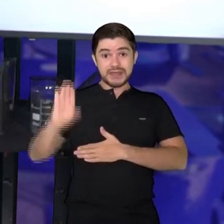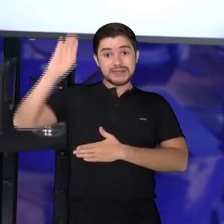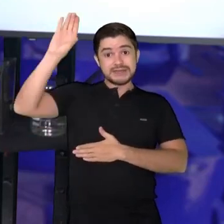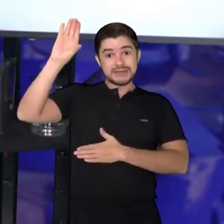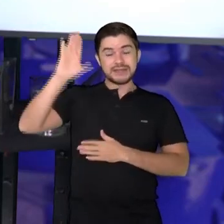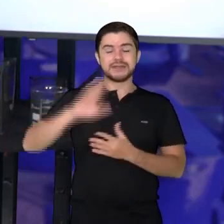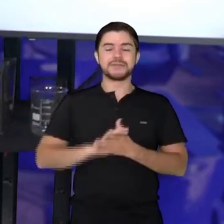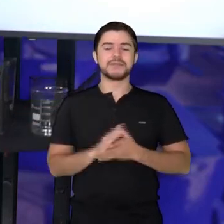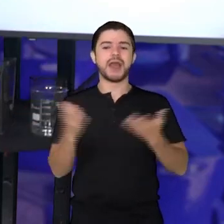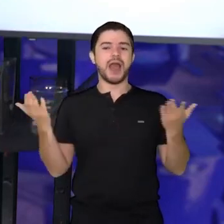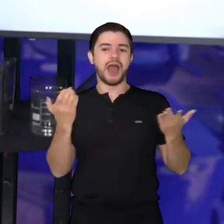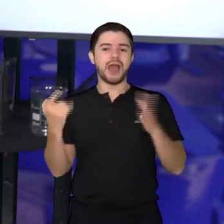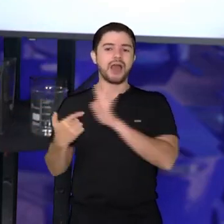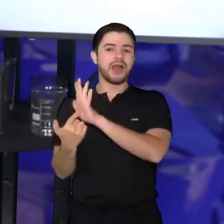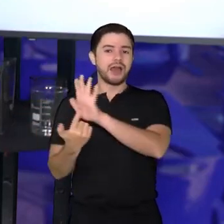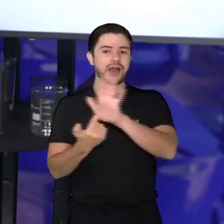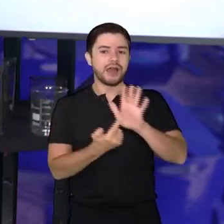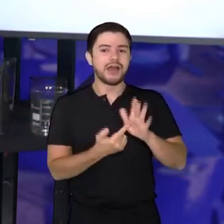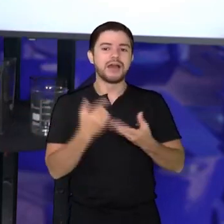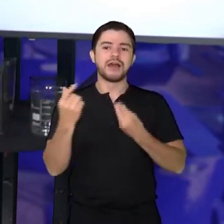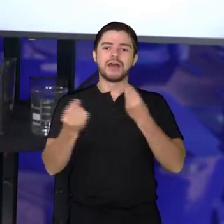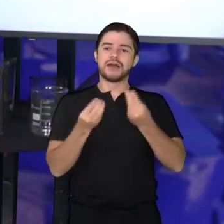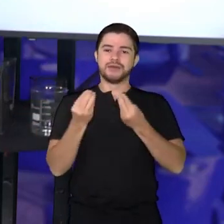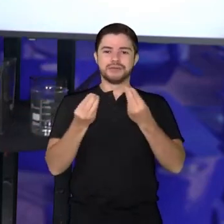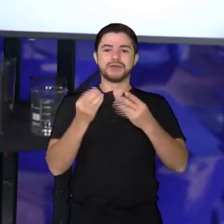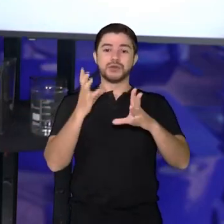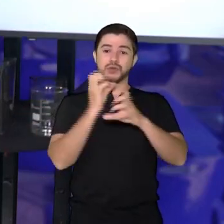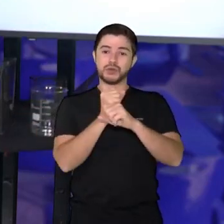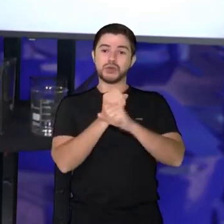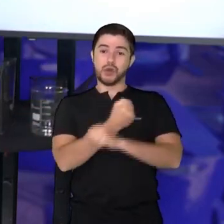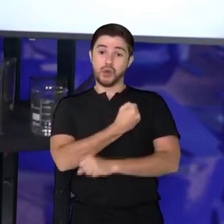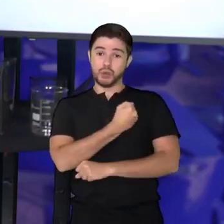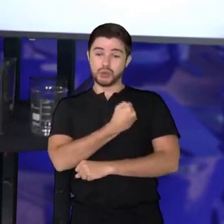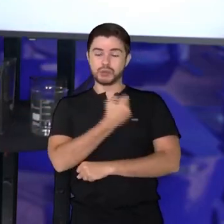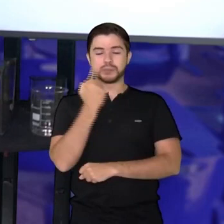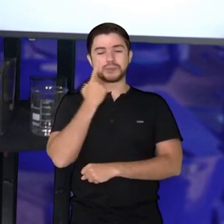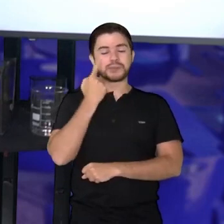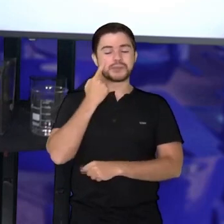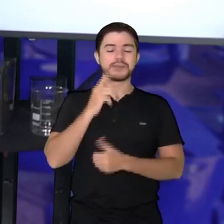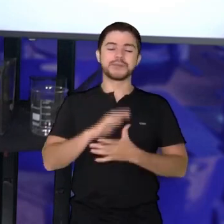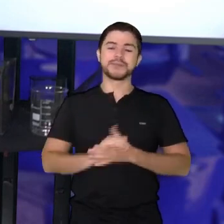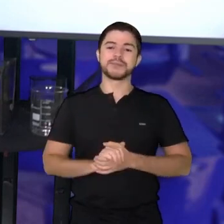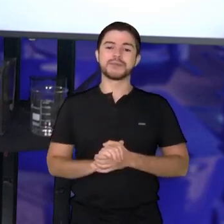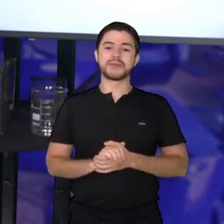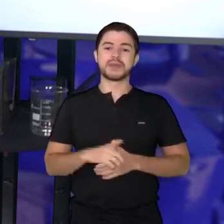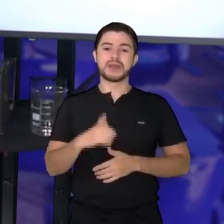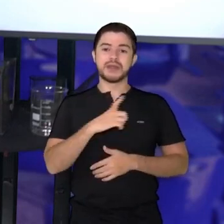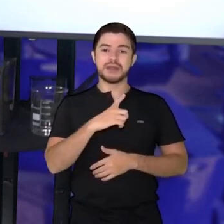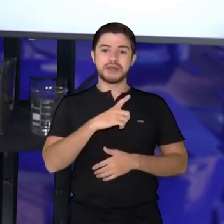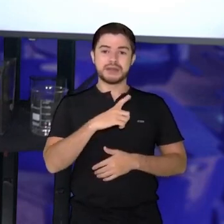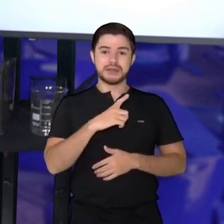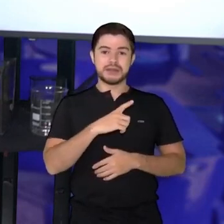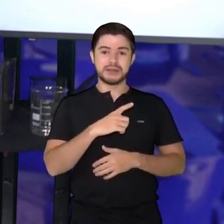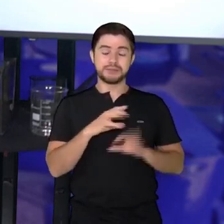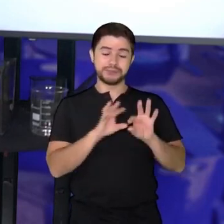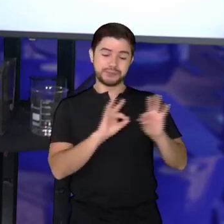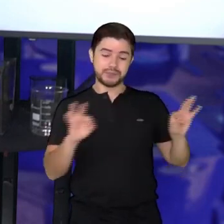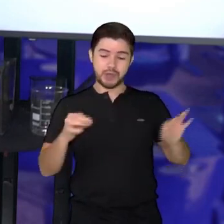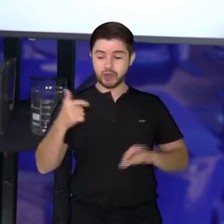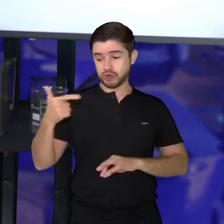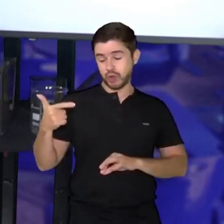agora representar essas situações com valores numéricos. Digamos que eu tenha 2 centímetros no